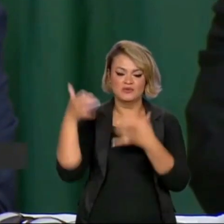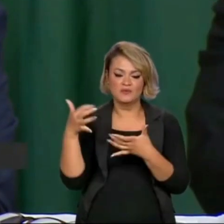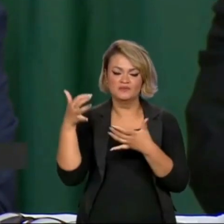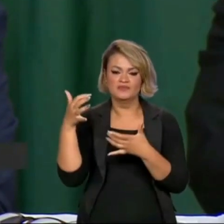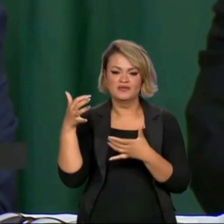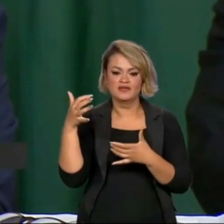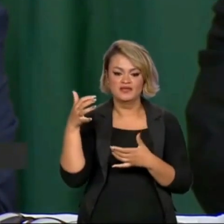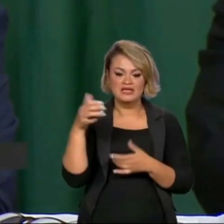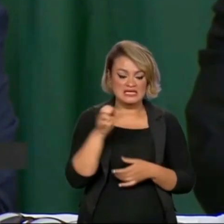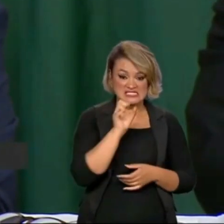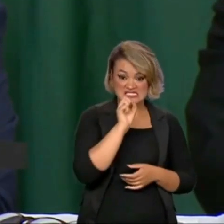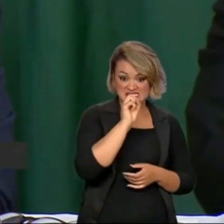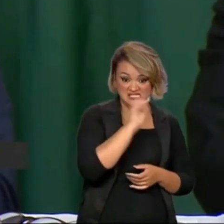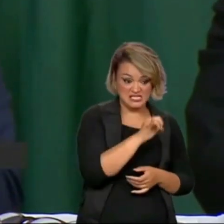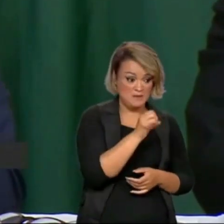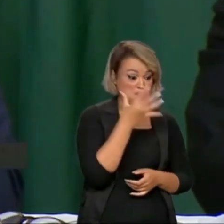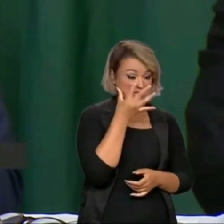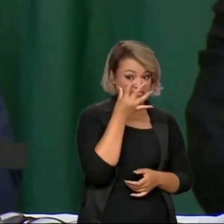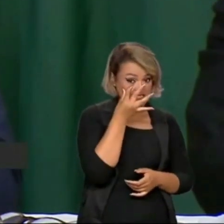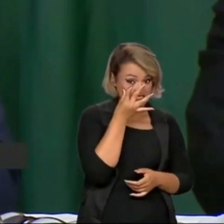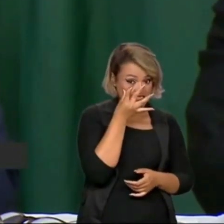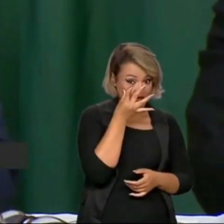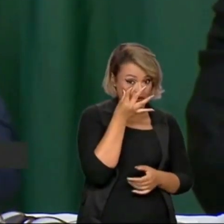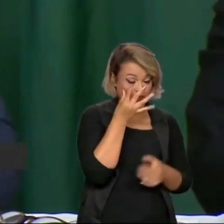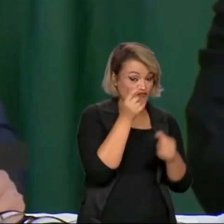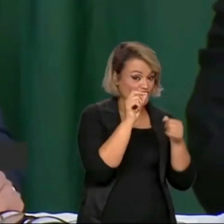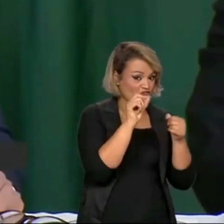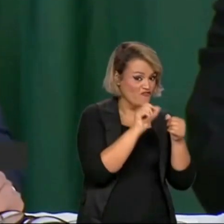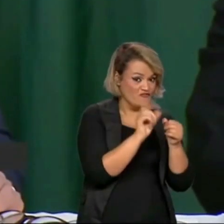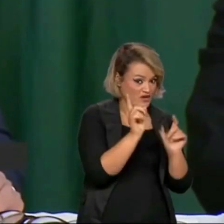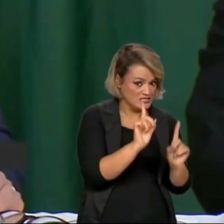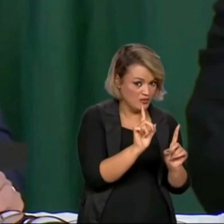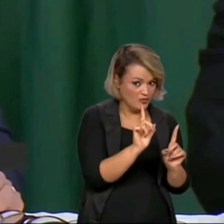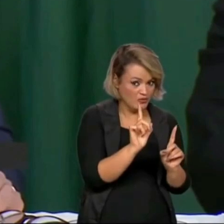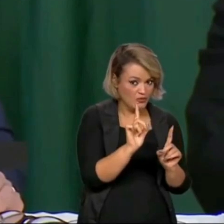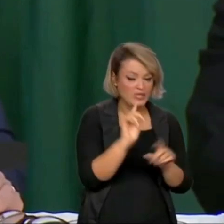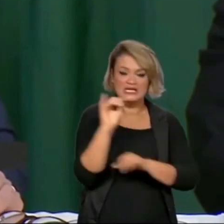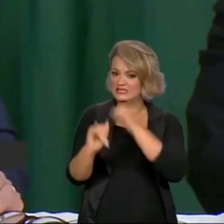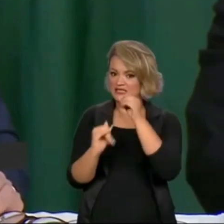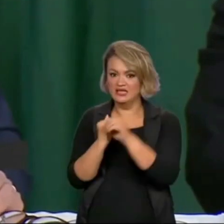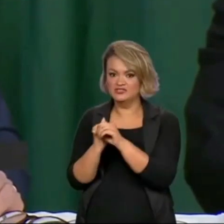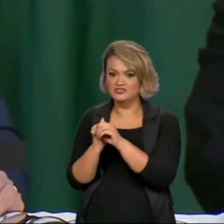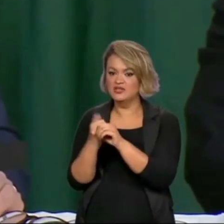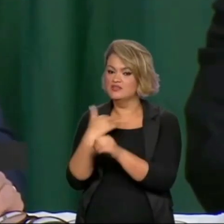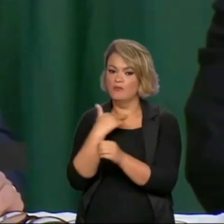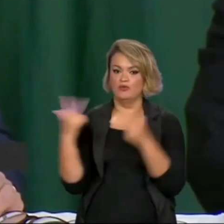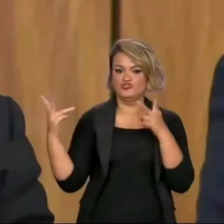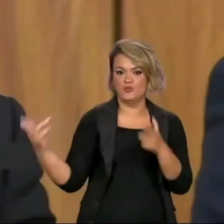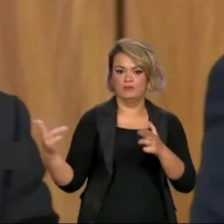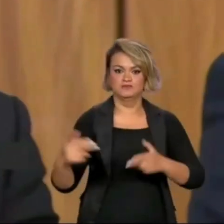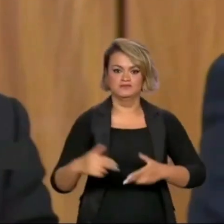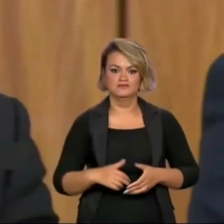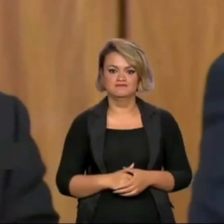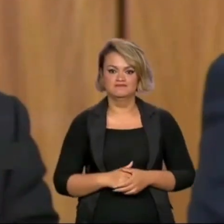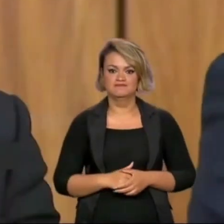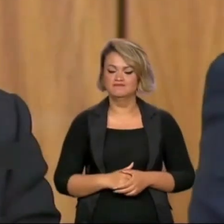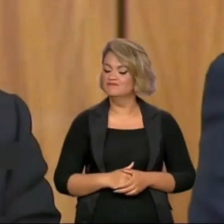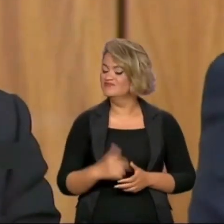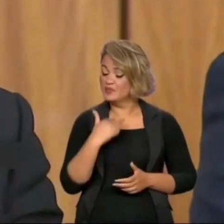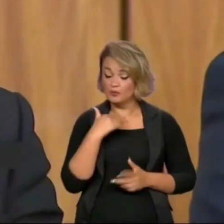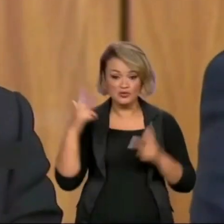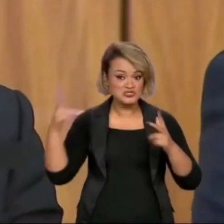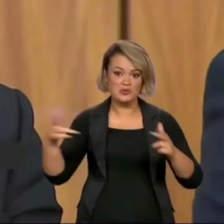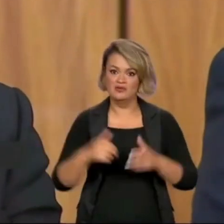As pessoas não podem fazer na rede digital aquilo que é proibido, sabe,